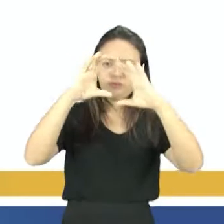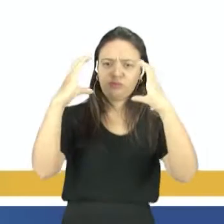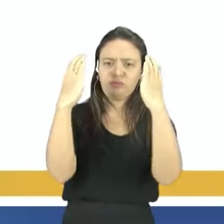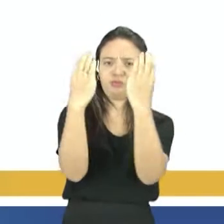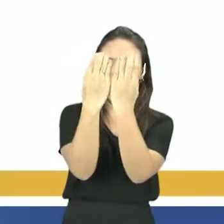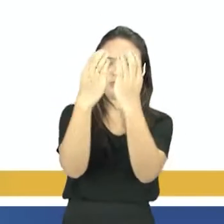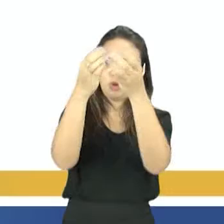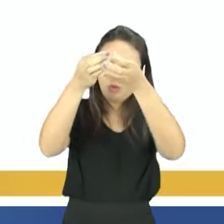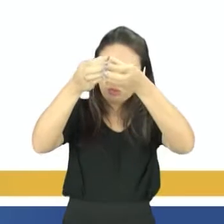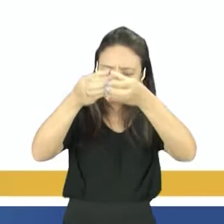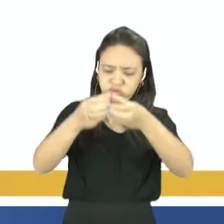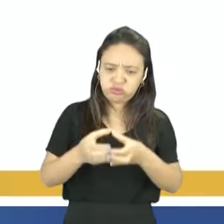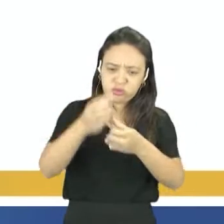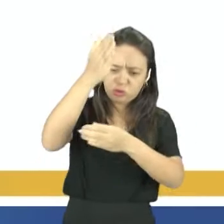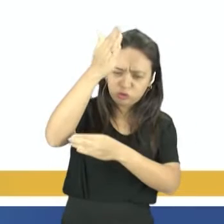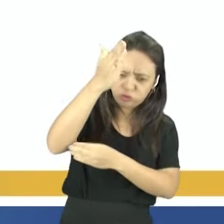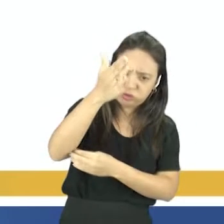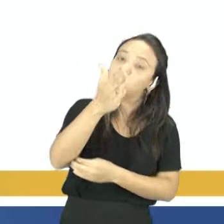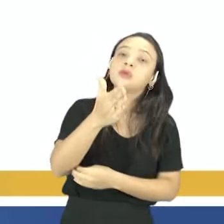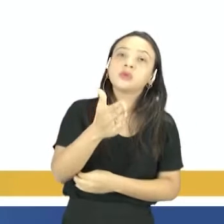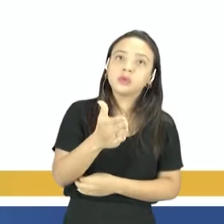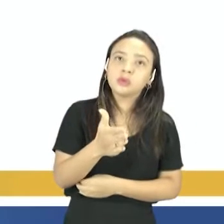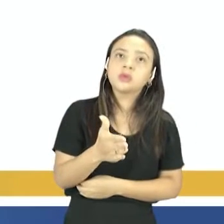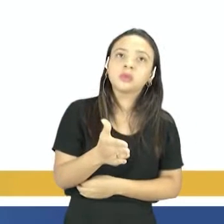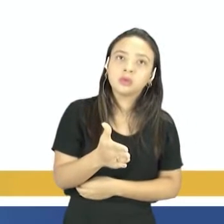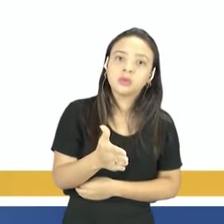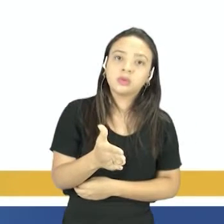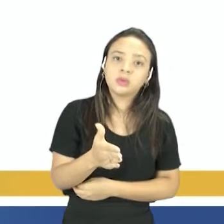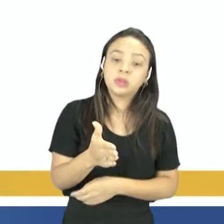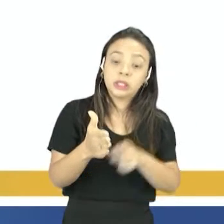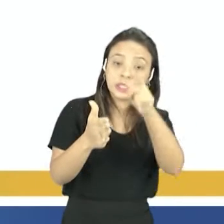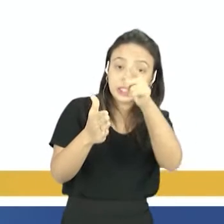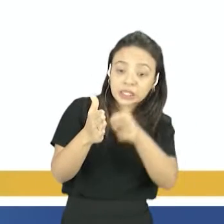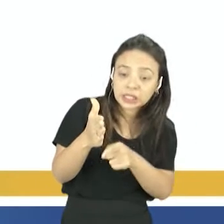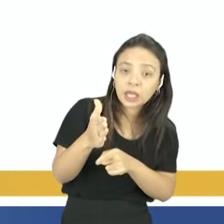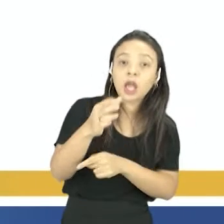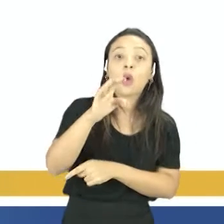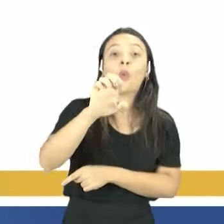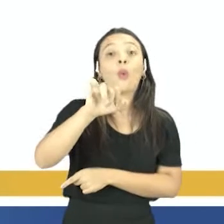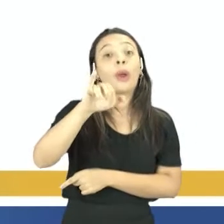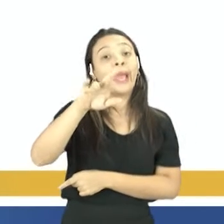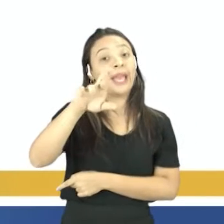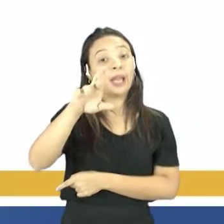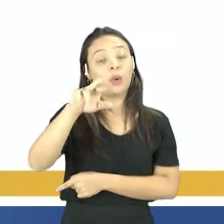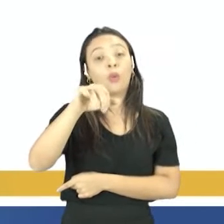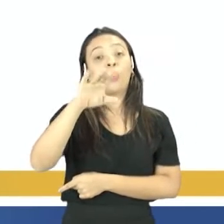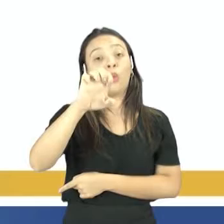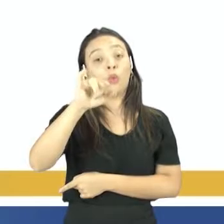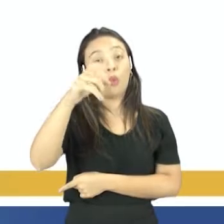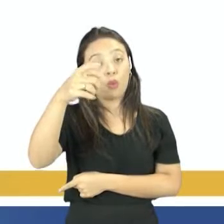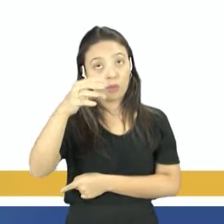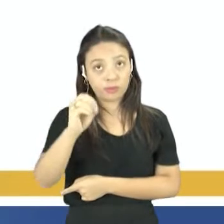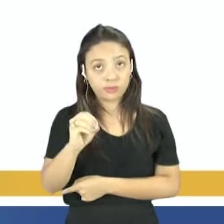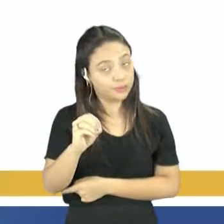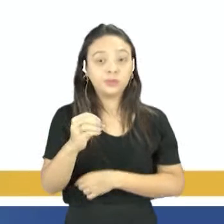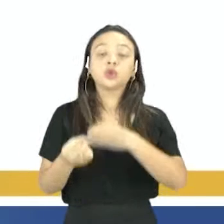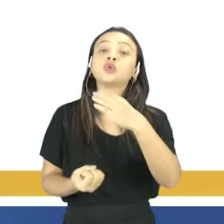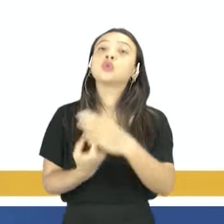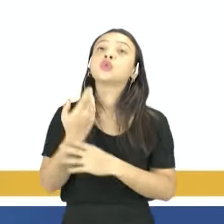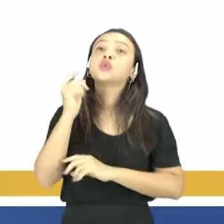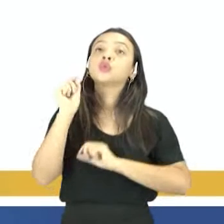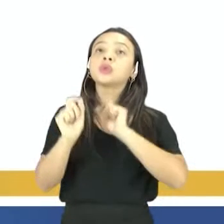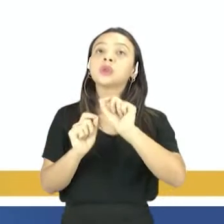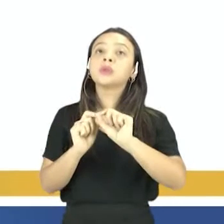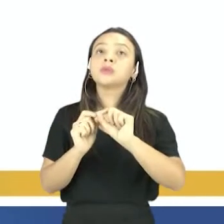com o cilindro, e esse plano está contendo o eixo do cilindro, que é essa reta aqui no meio, olha o que eu formo.